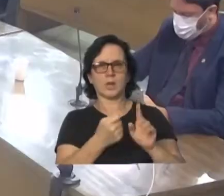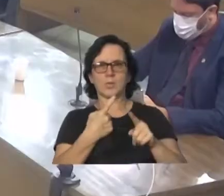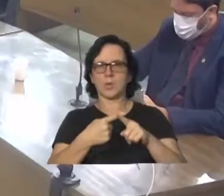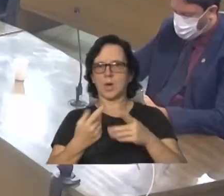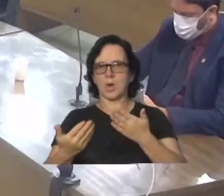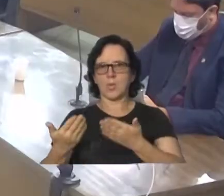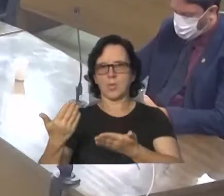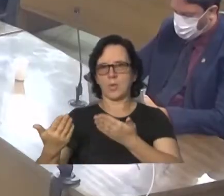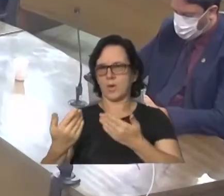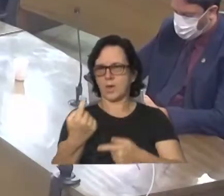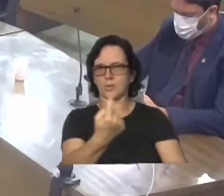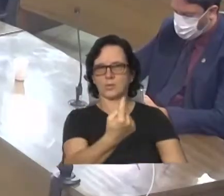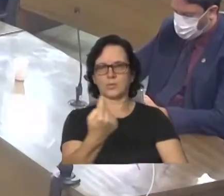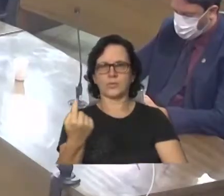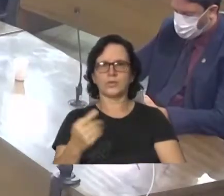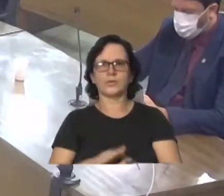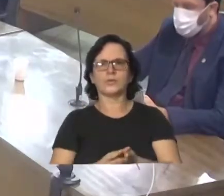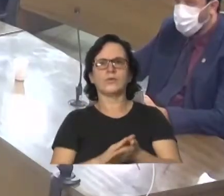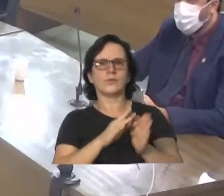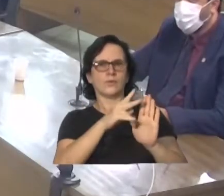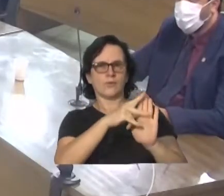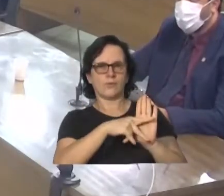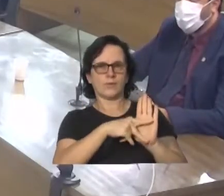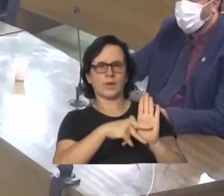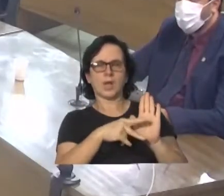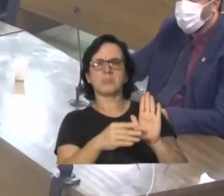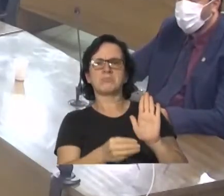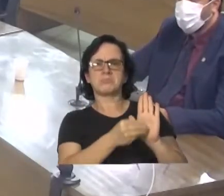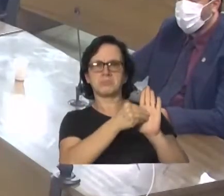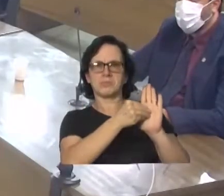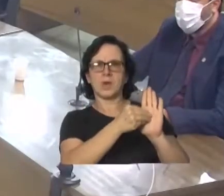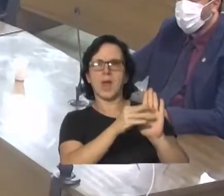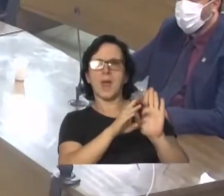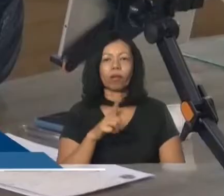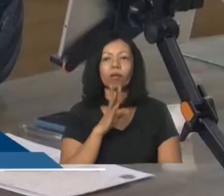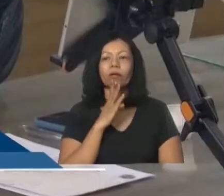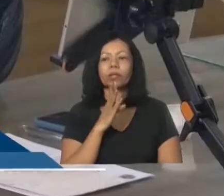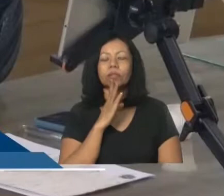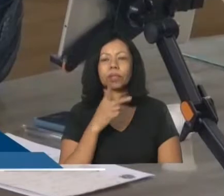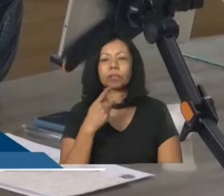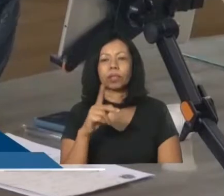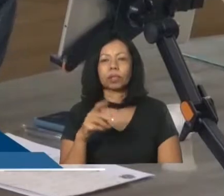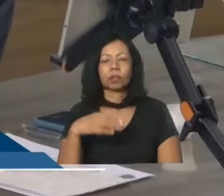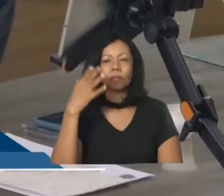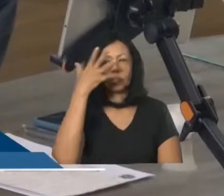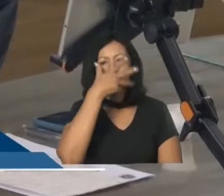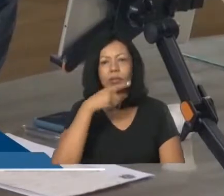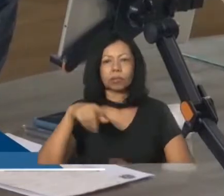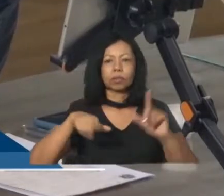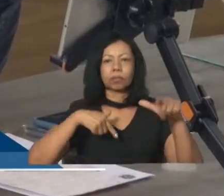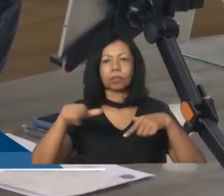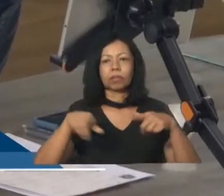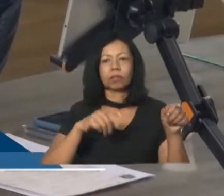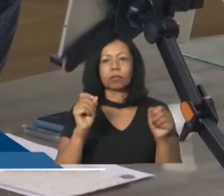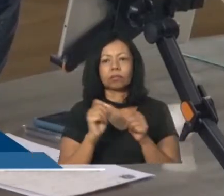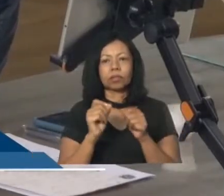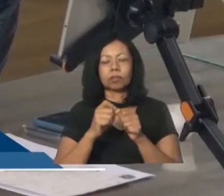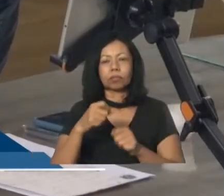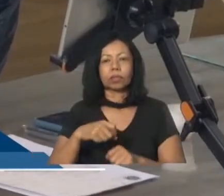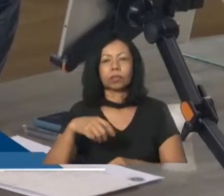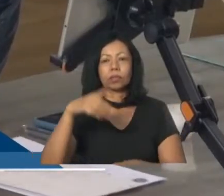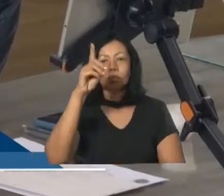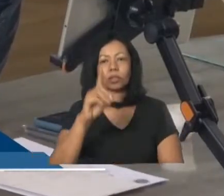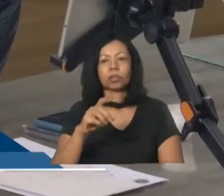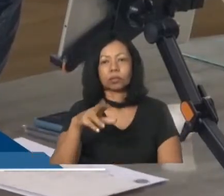pelo vereador Ronieri Martins, o Rony do Bar, para organizar ato solene em homenagem ao Dia da Consciência Negra.